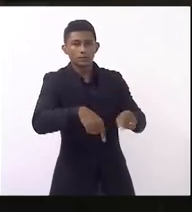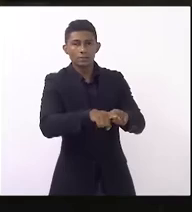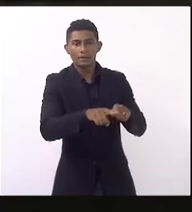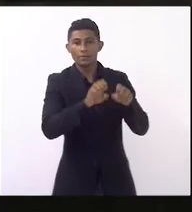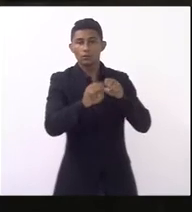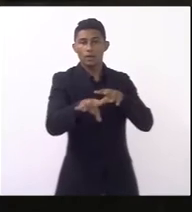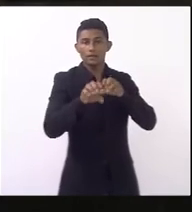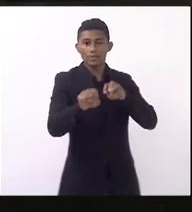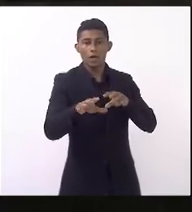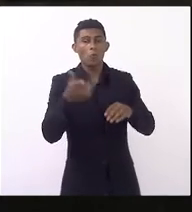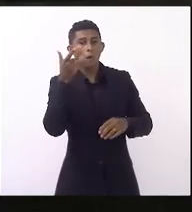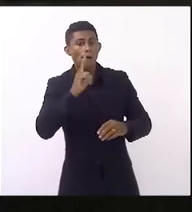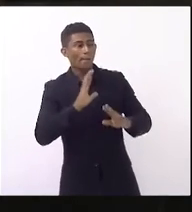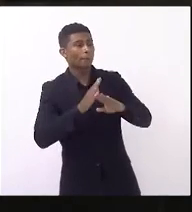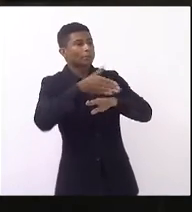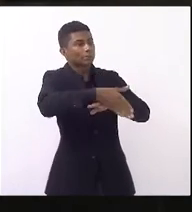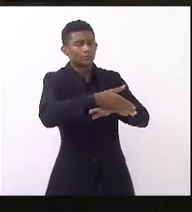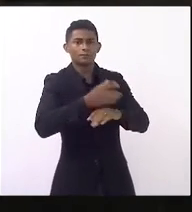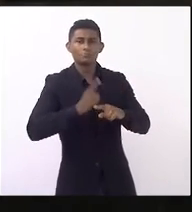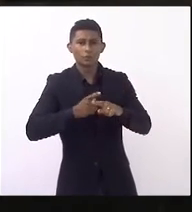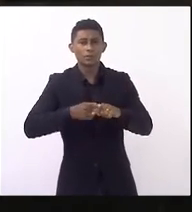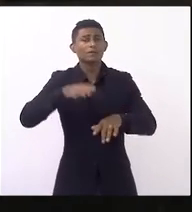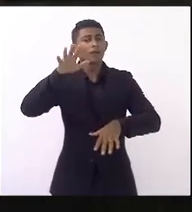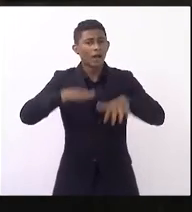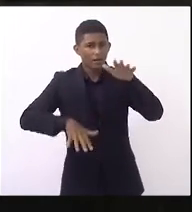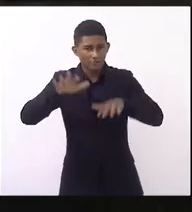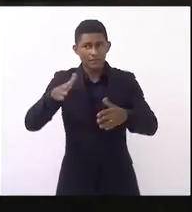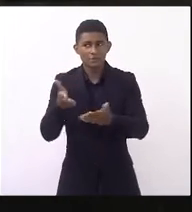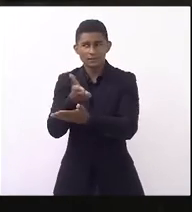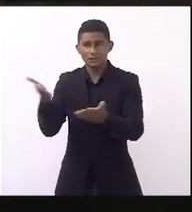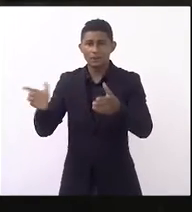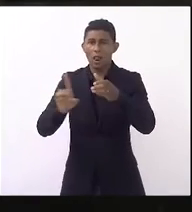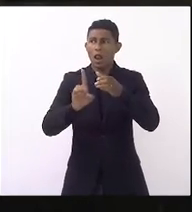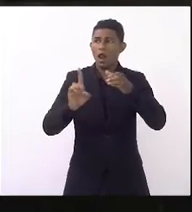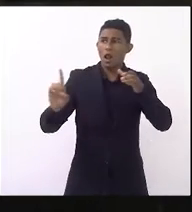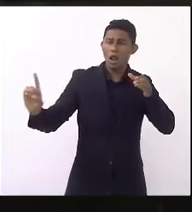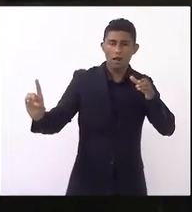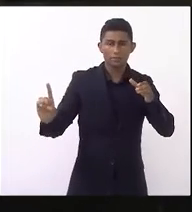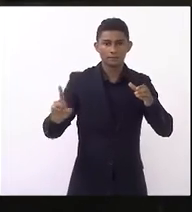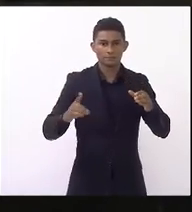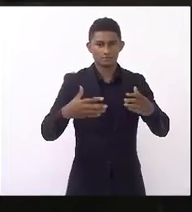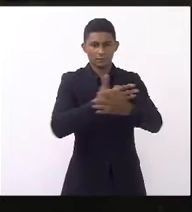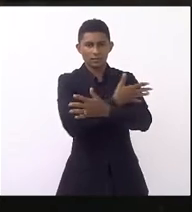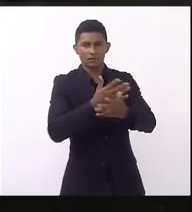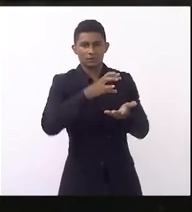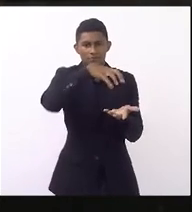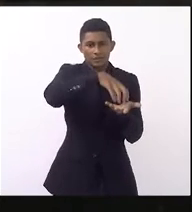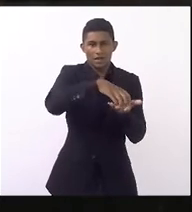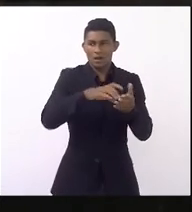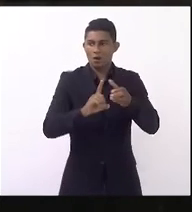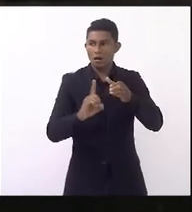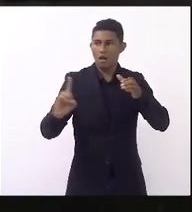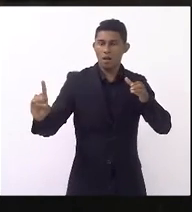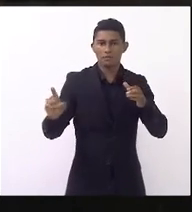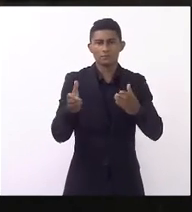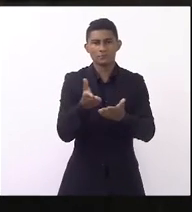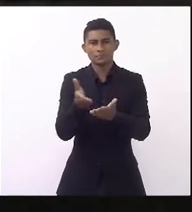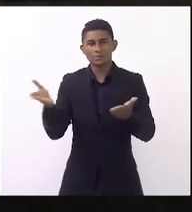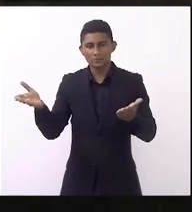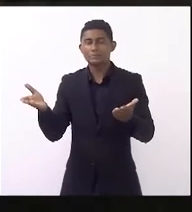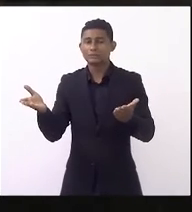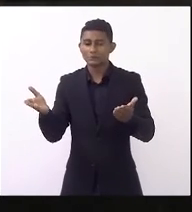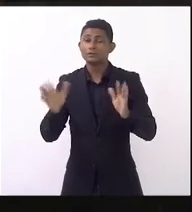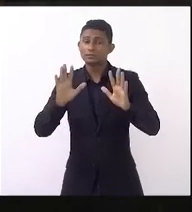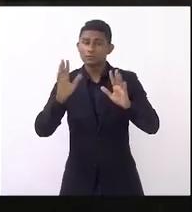ficam apartados dos grandes centros da cidade, mas que ainda assim sofrem um processo de